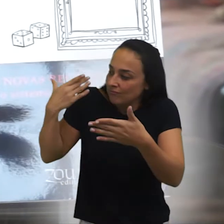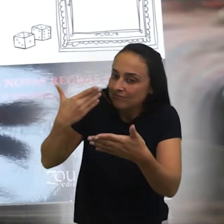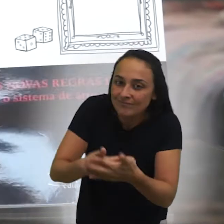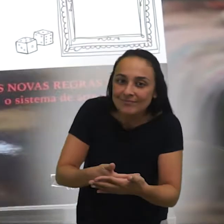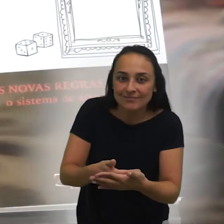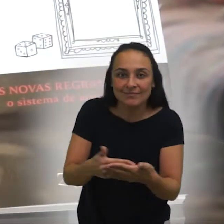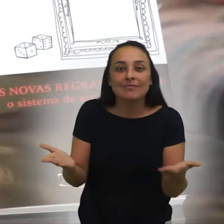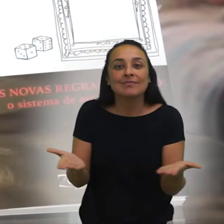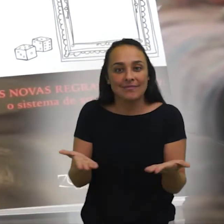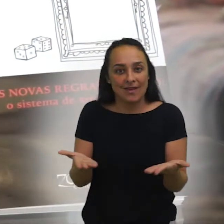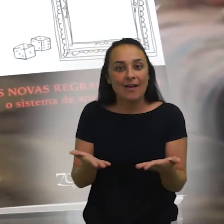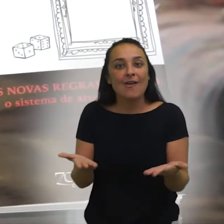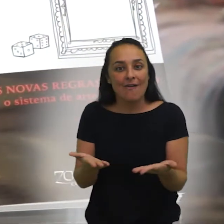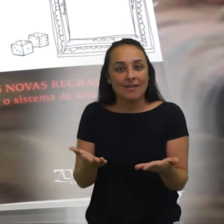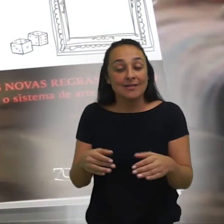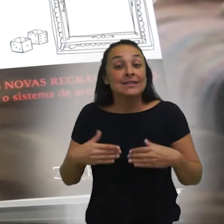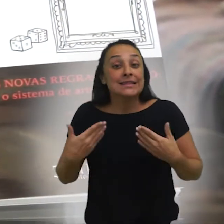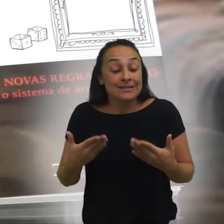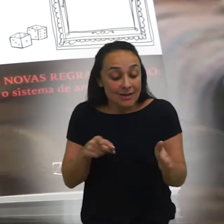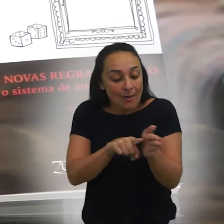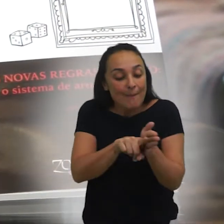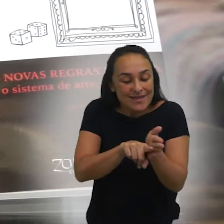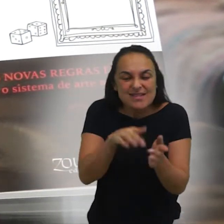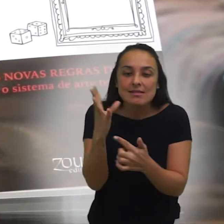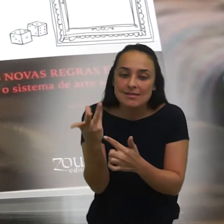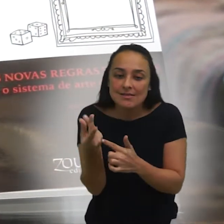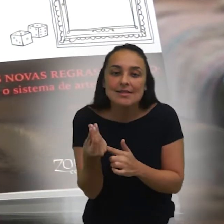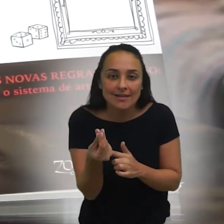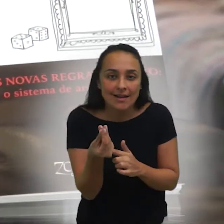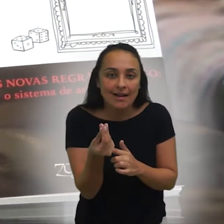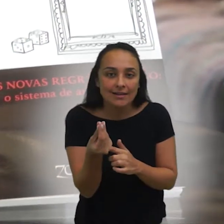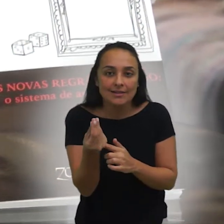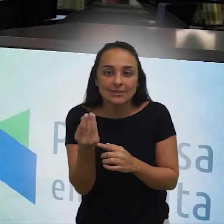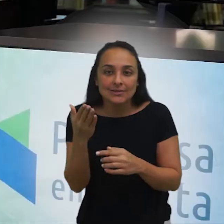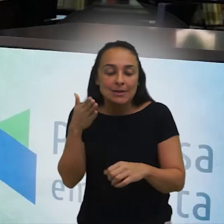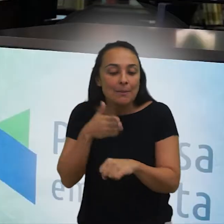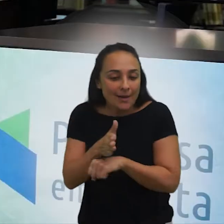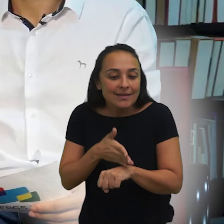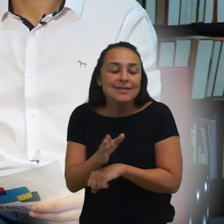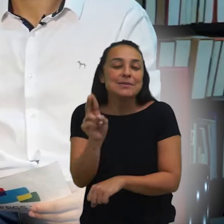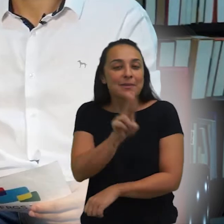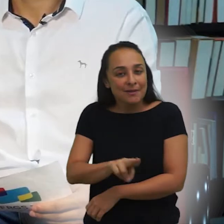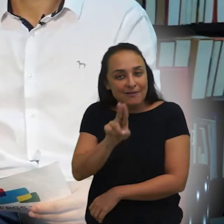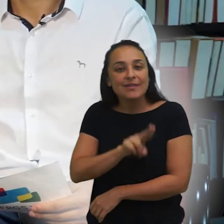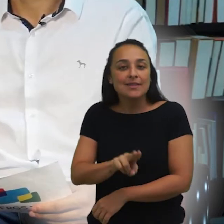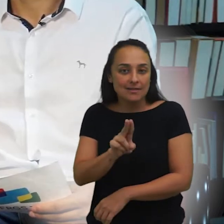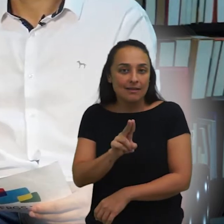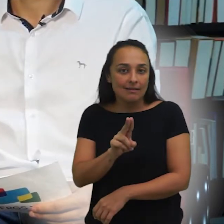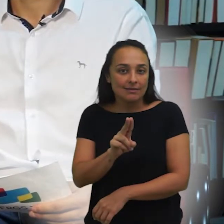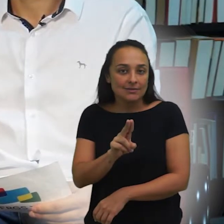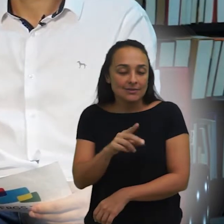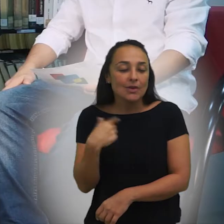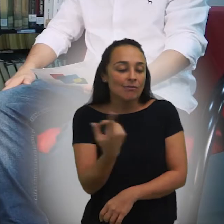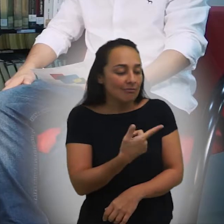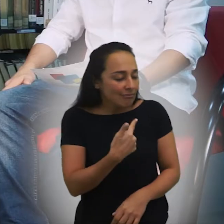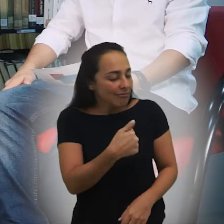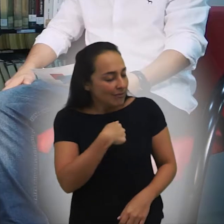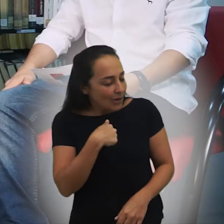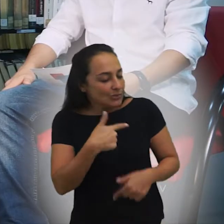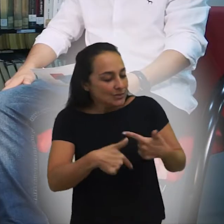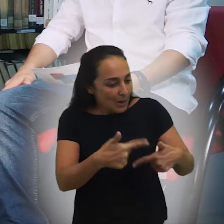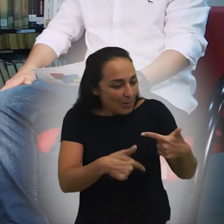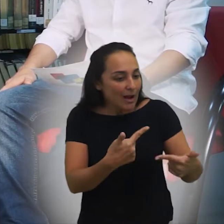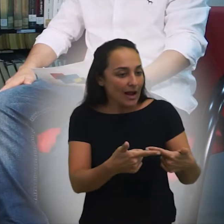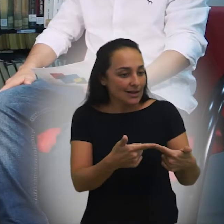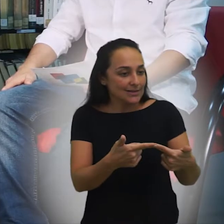pesquisa em artes entra na universidade. E a gente trabalha tanto na pesquisa, que a gente chama pesquisa em arte, que é do artista pesquisando